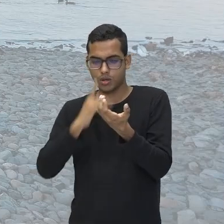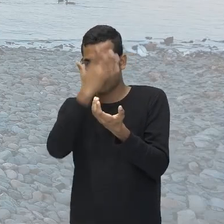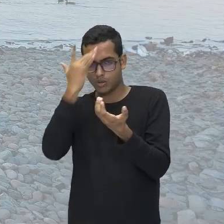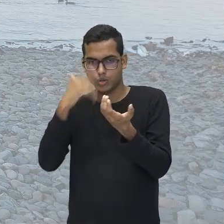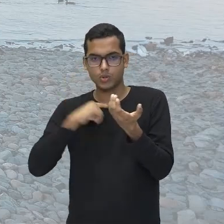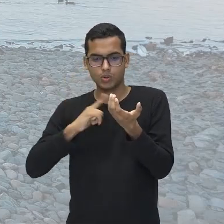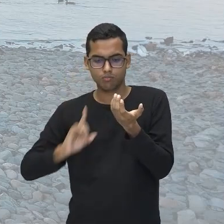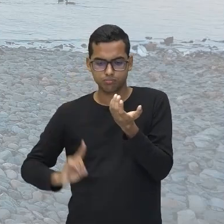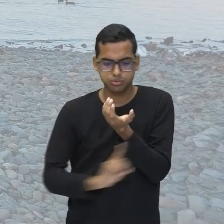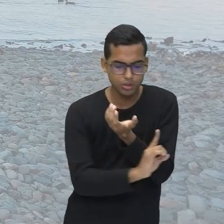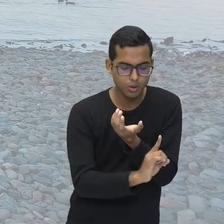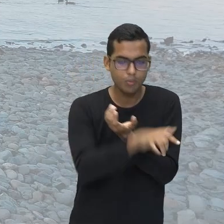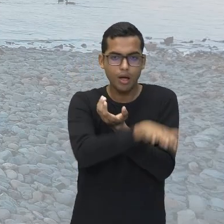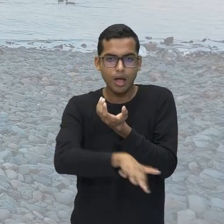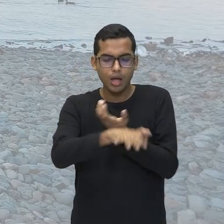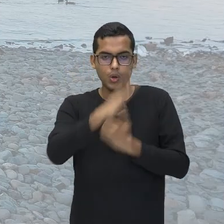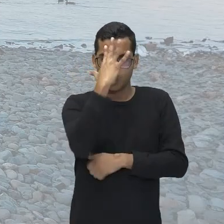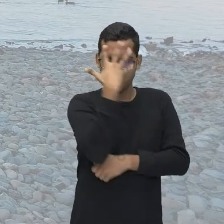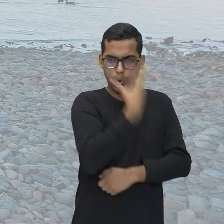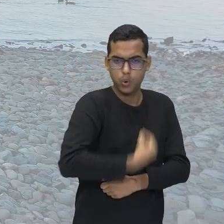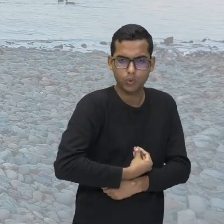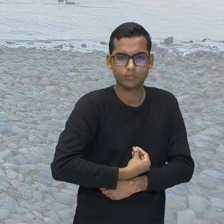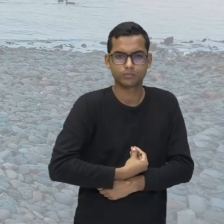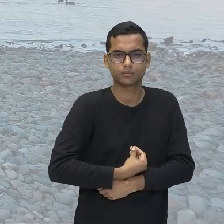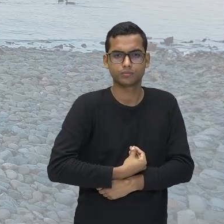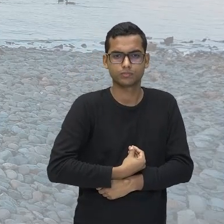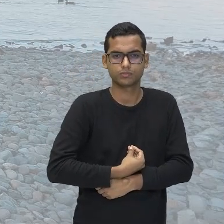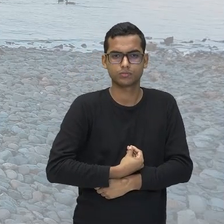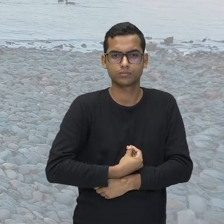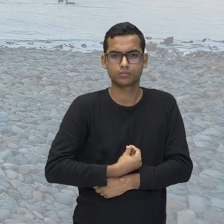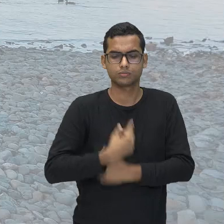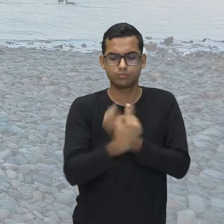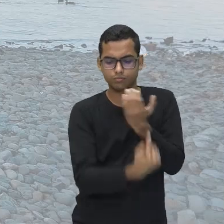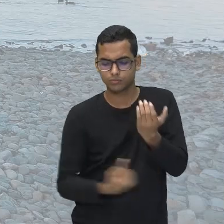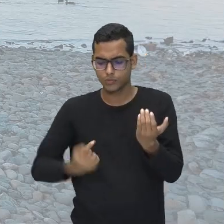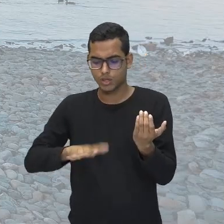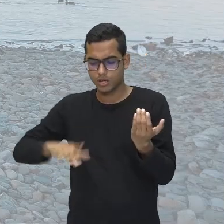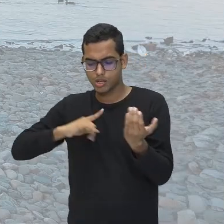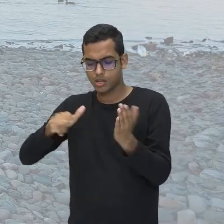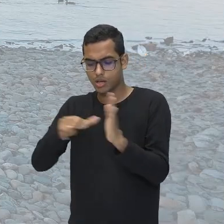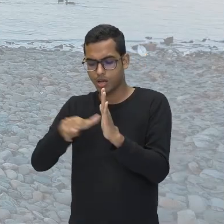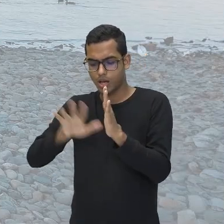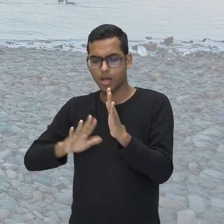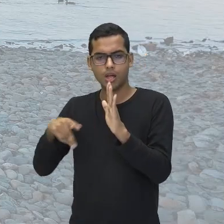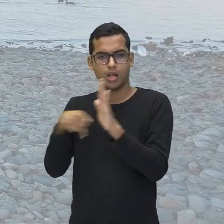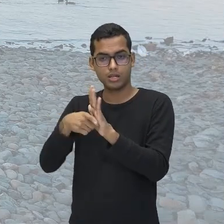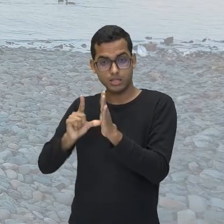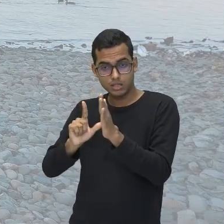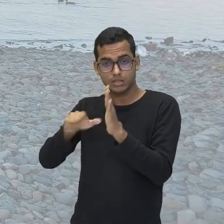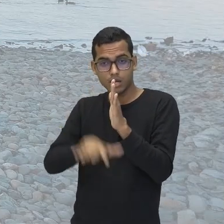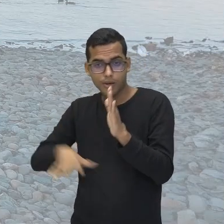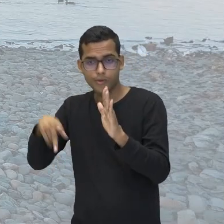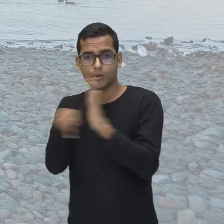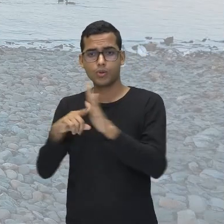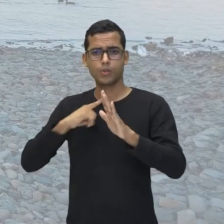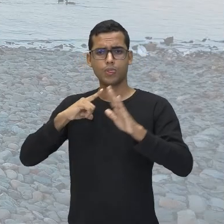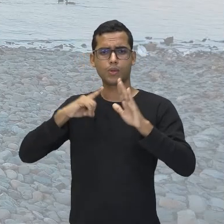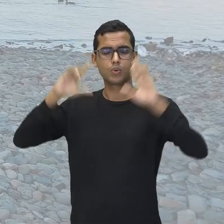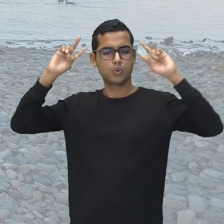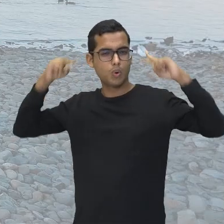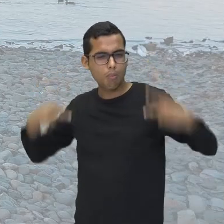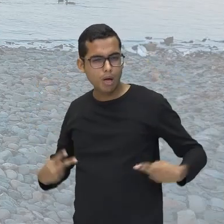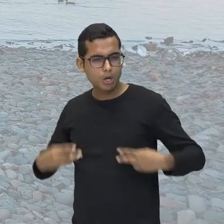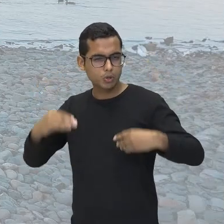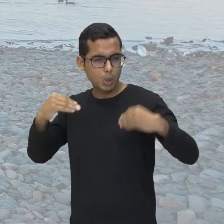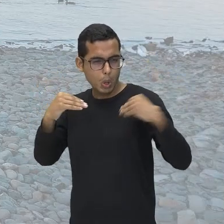mundo dos kami, do profano, do humano, né, para o sagrado, para o